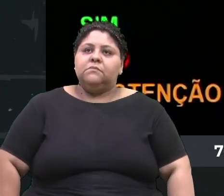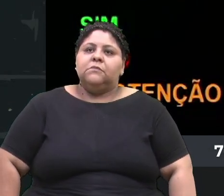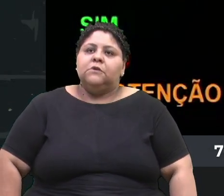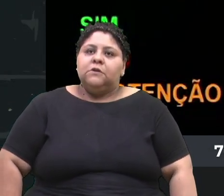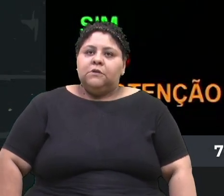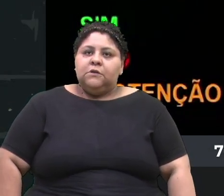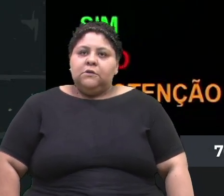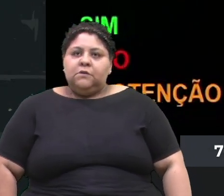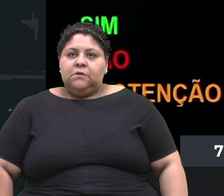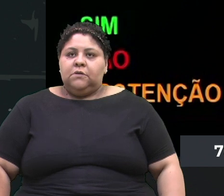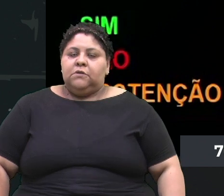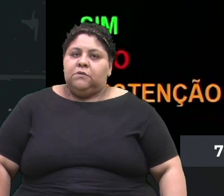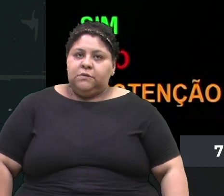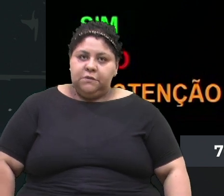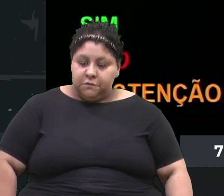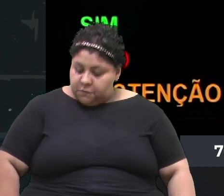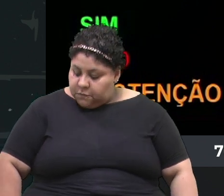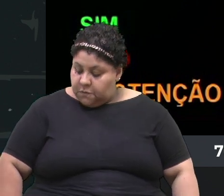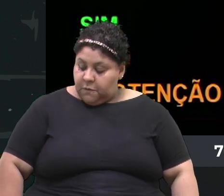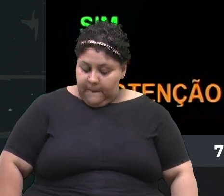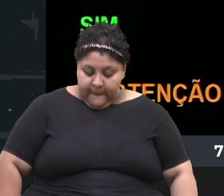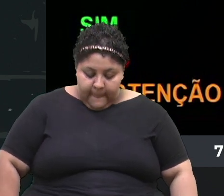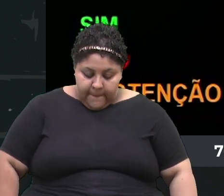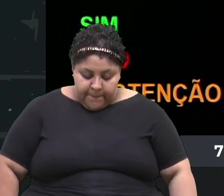vota sim.